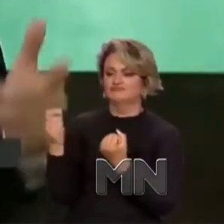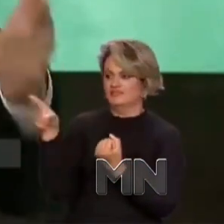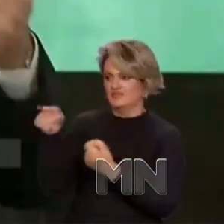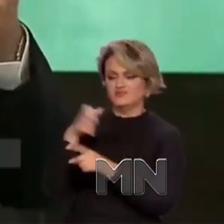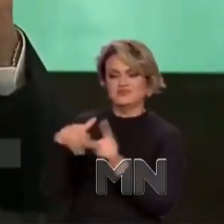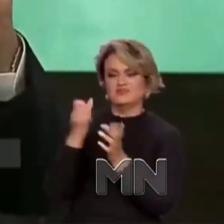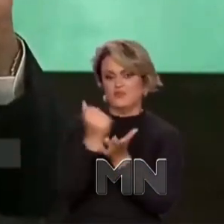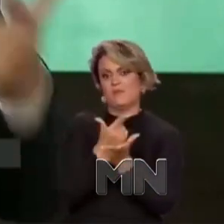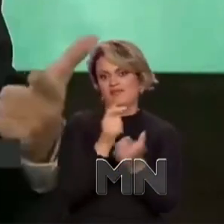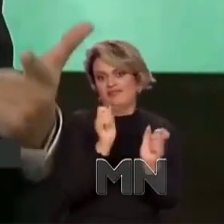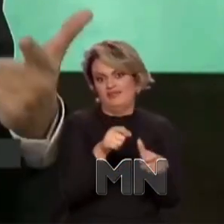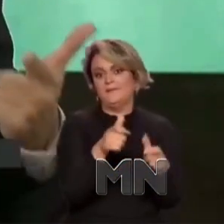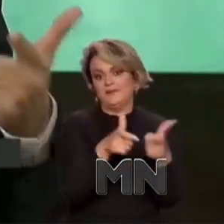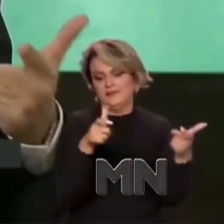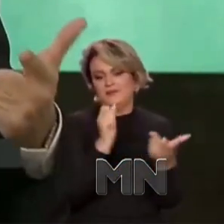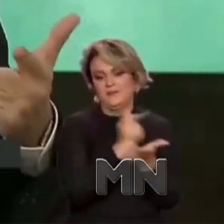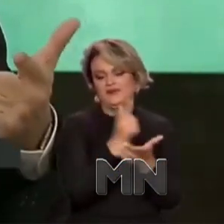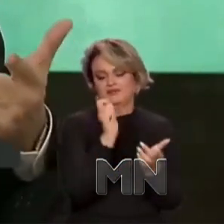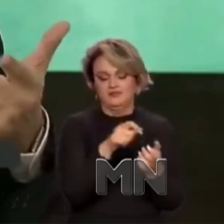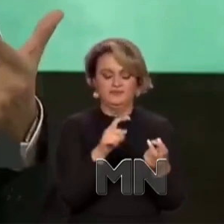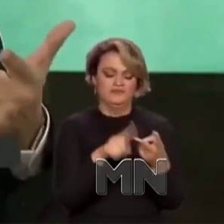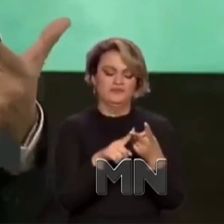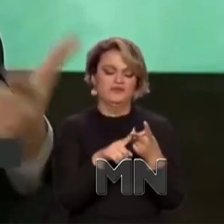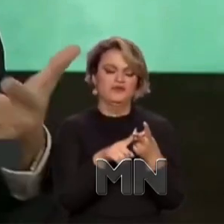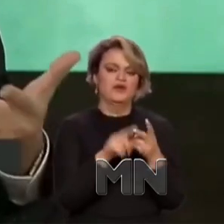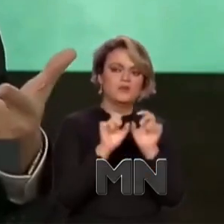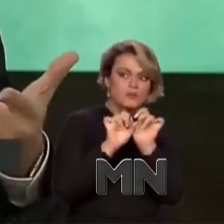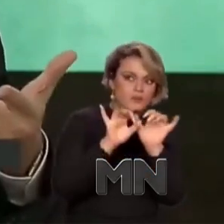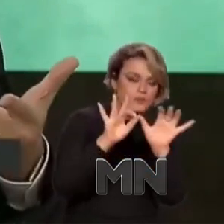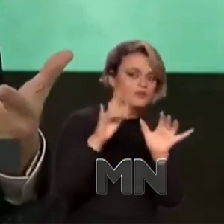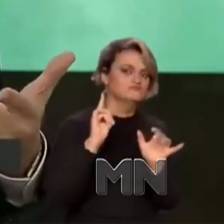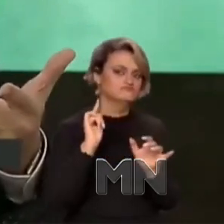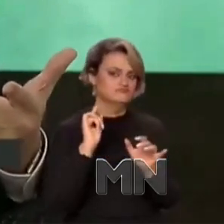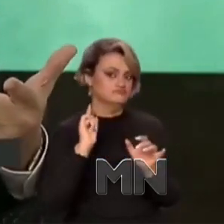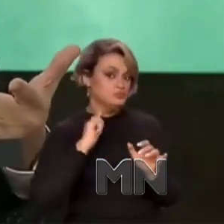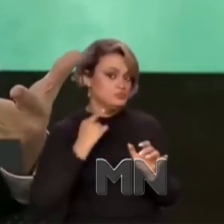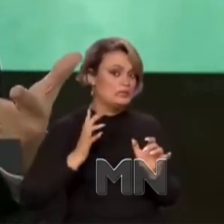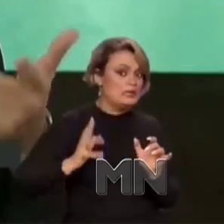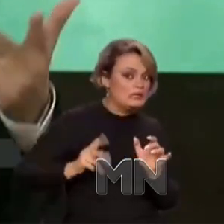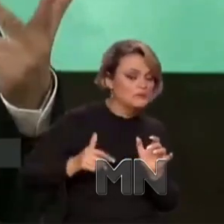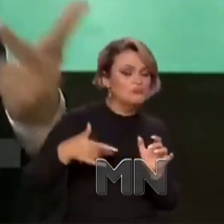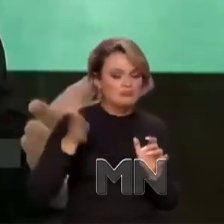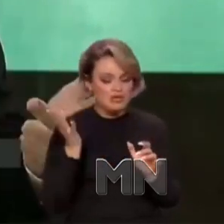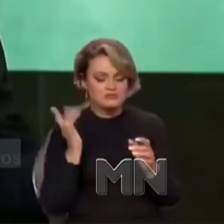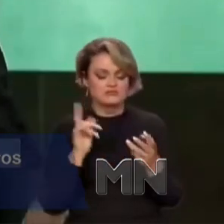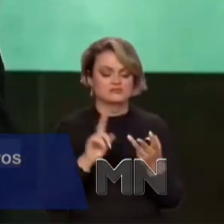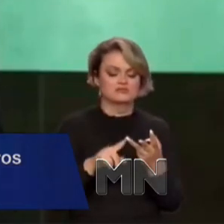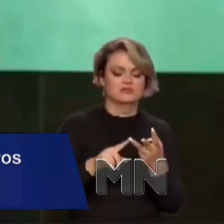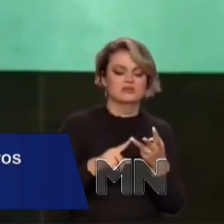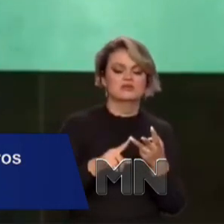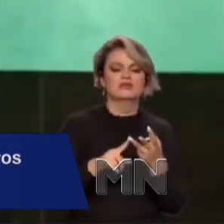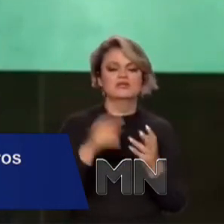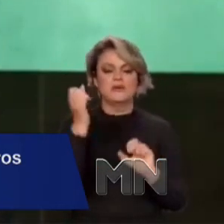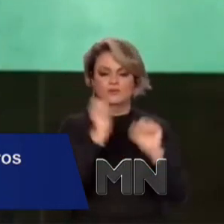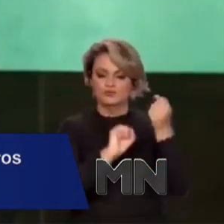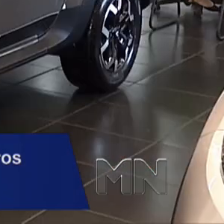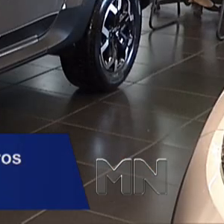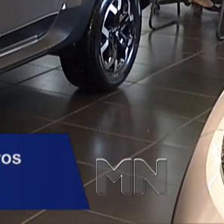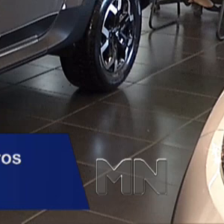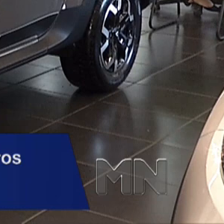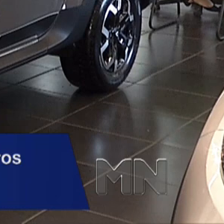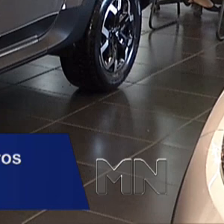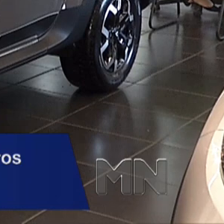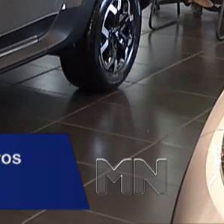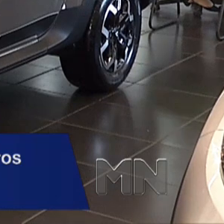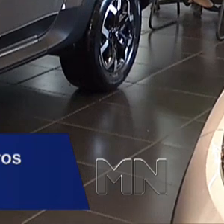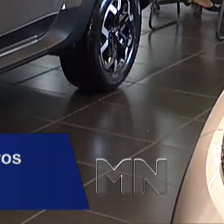barato, a eficiência energética, como está sendo levado muito em consideração, e densidade industrial.